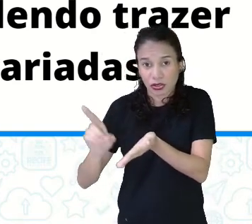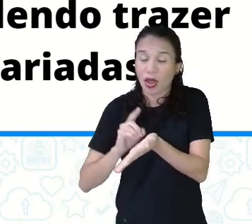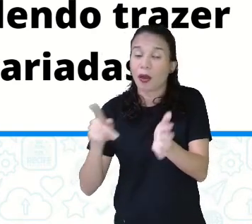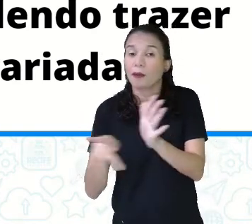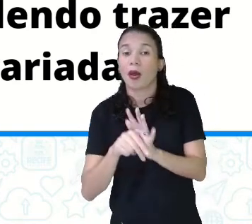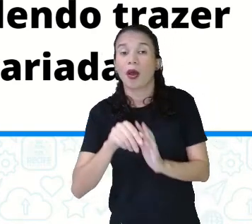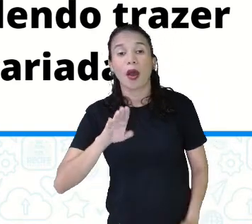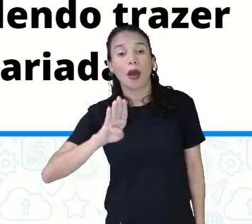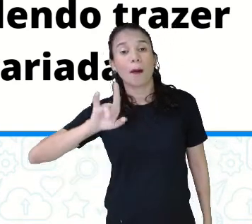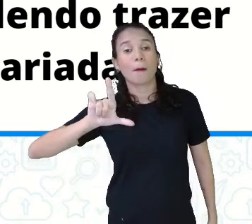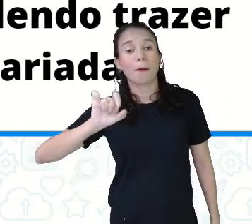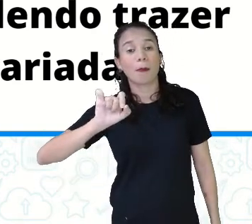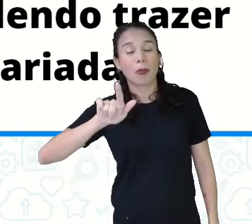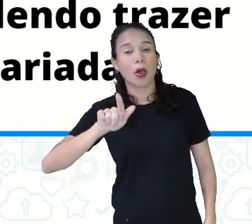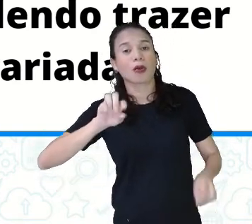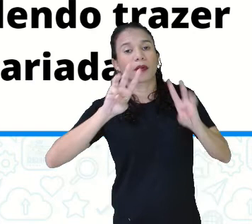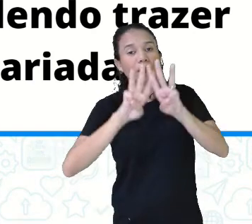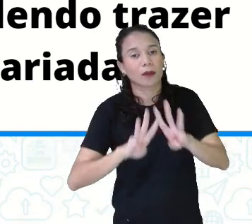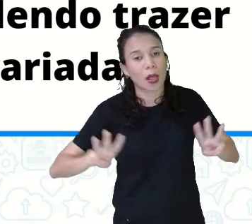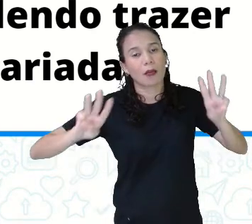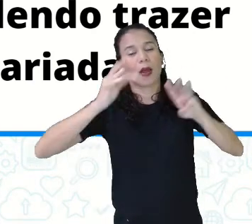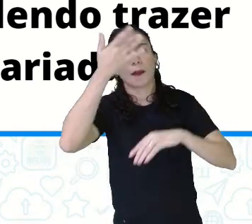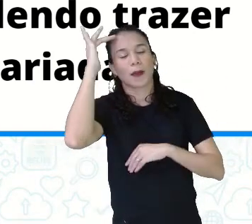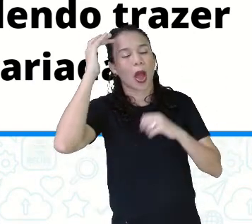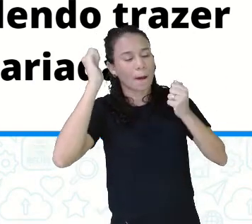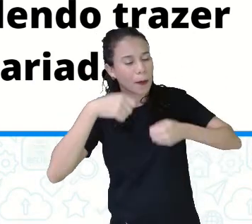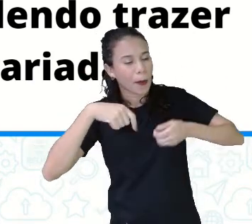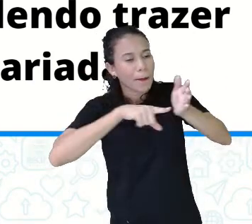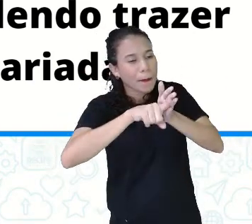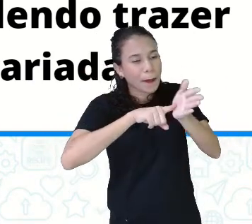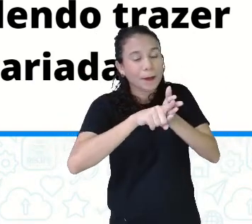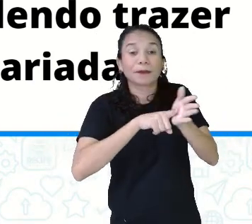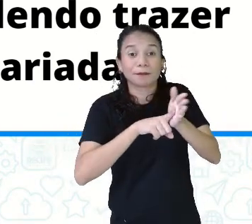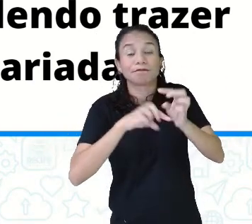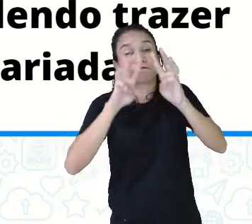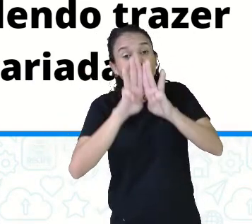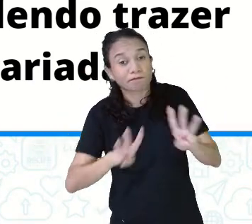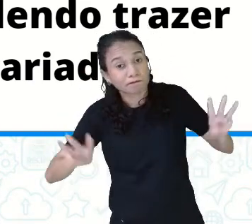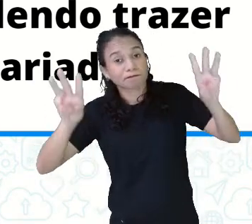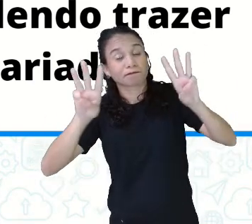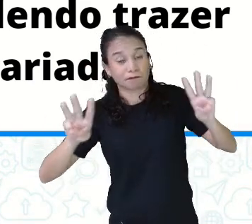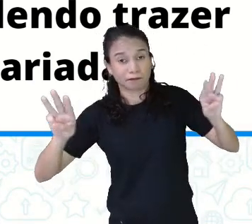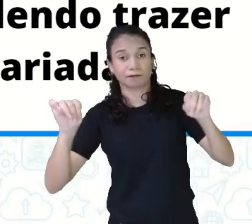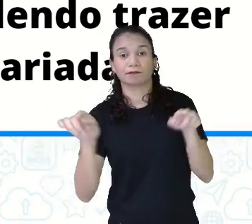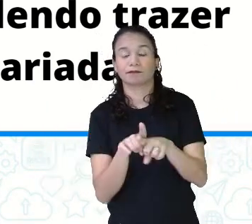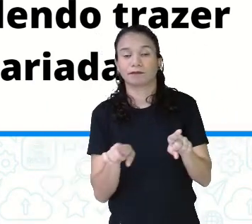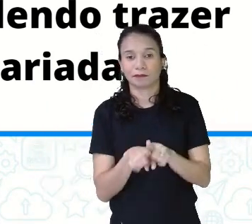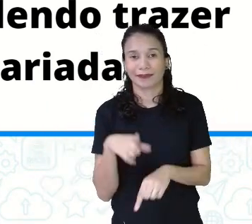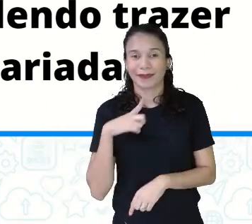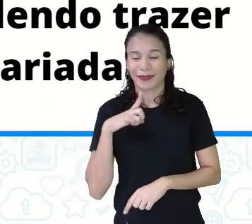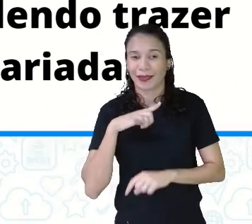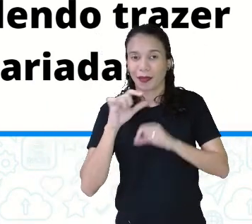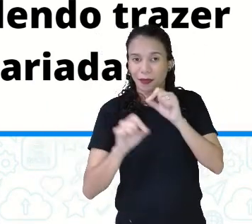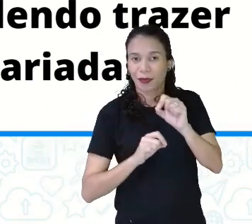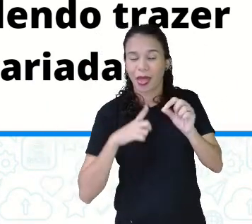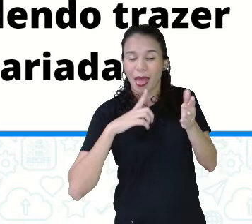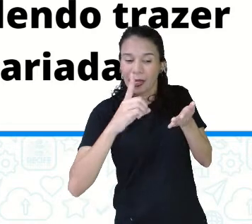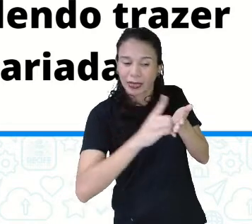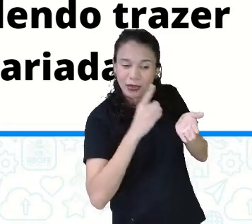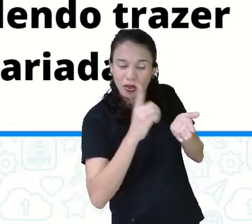são sítios da internet que você pode pesquisar também, sites também na internet, e